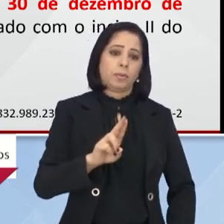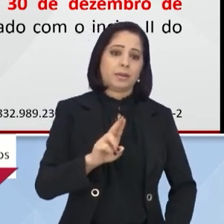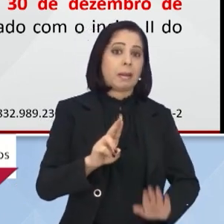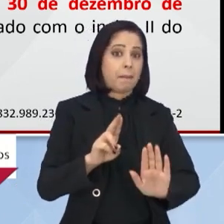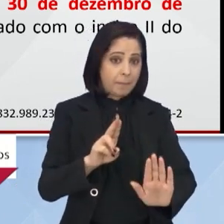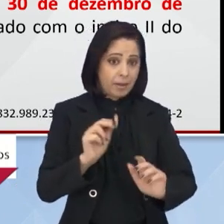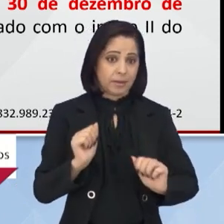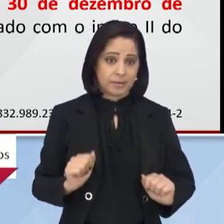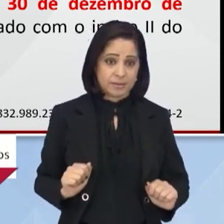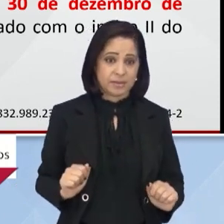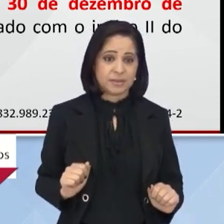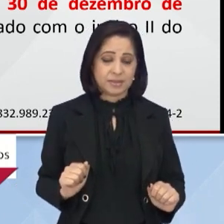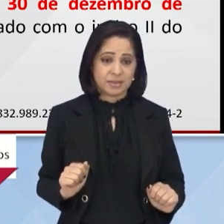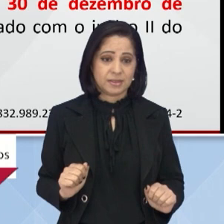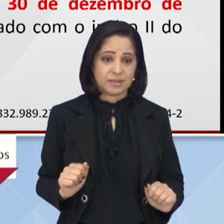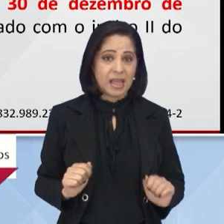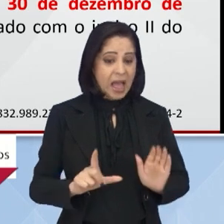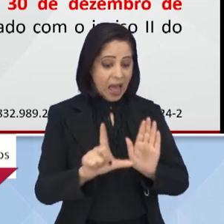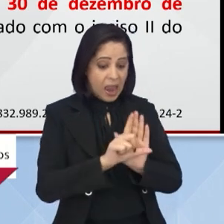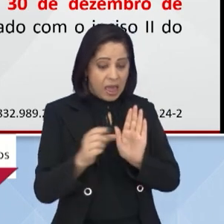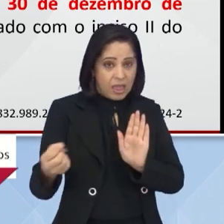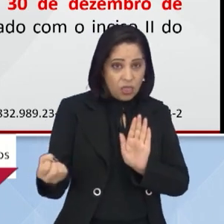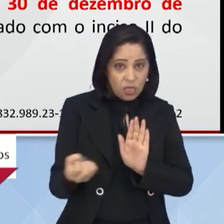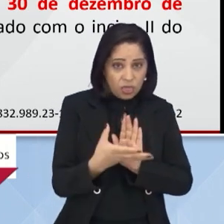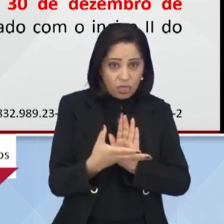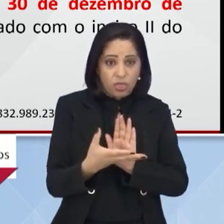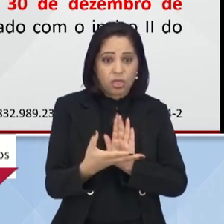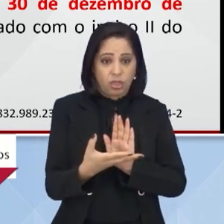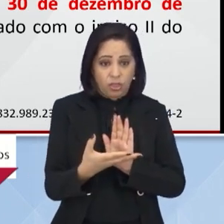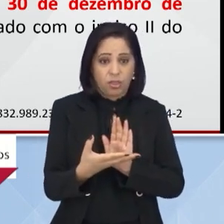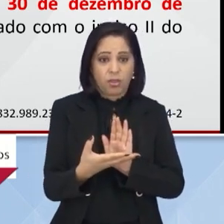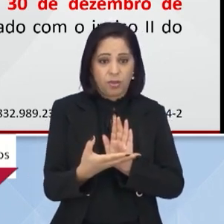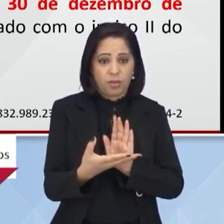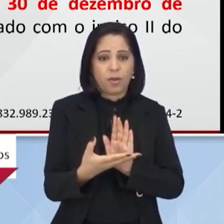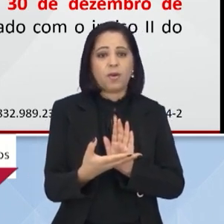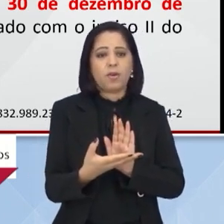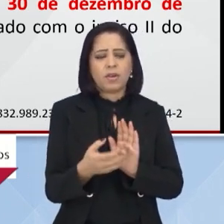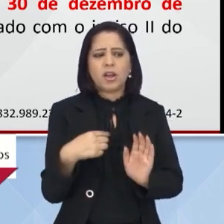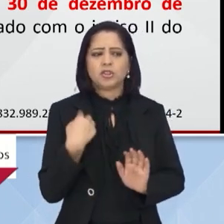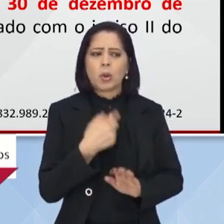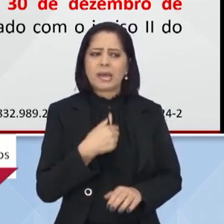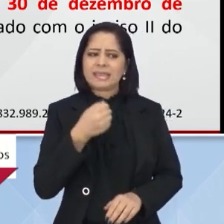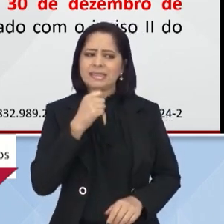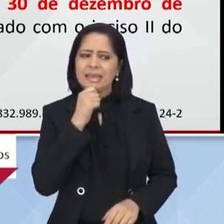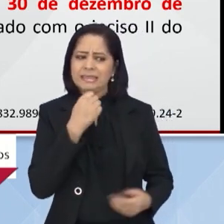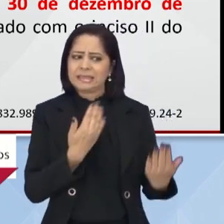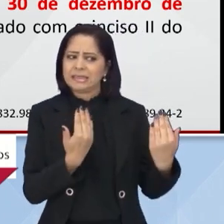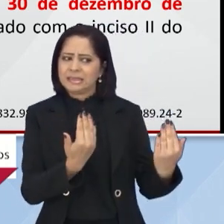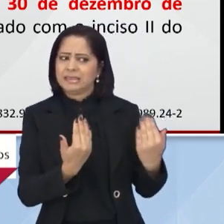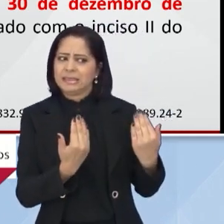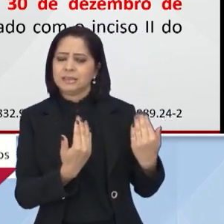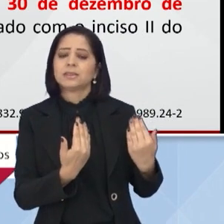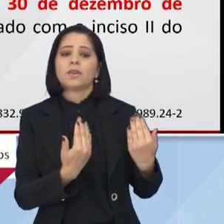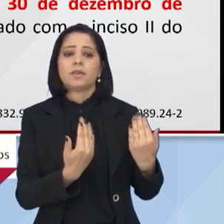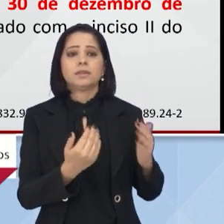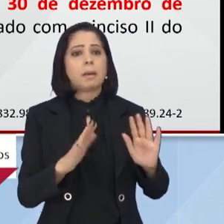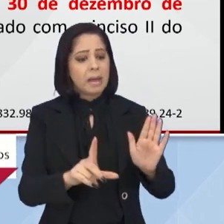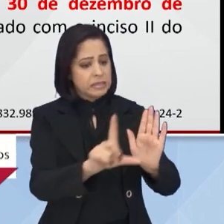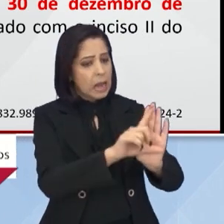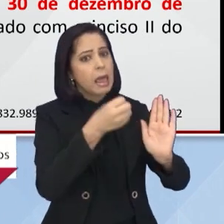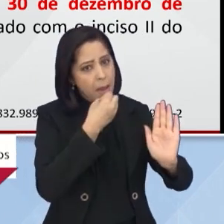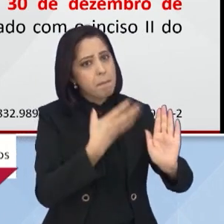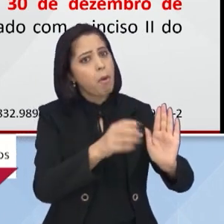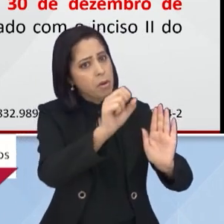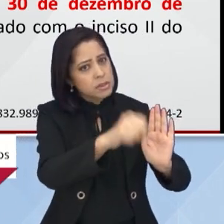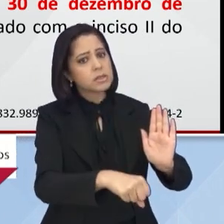disse eh essa lei nova apesar de ter da gente ter um pouco de receio com ela ela vai trazer muitos benefícios